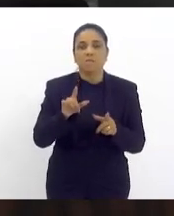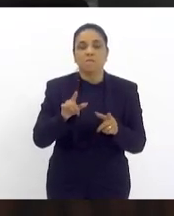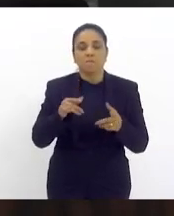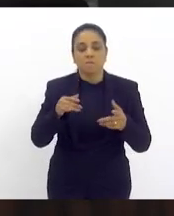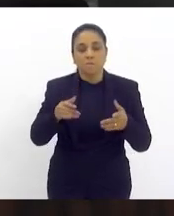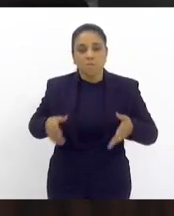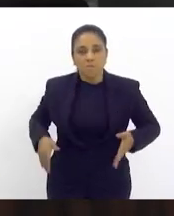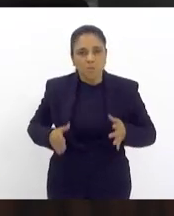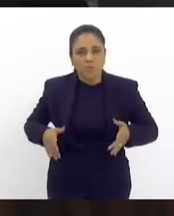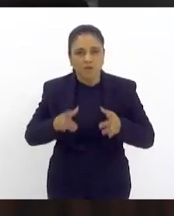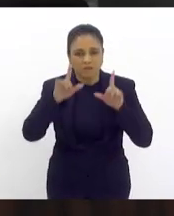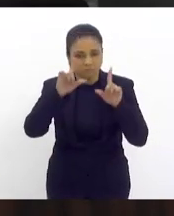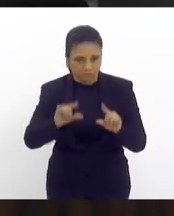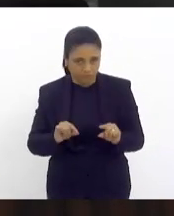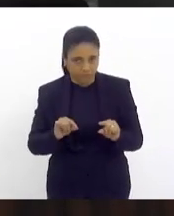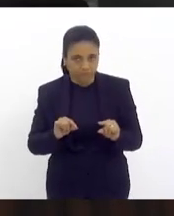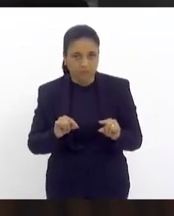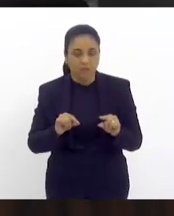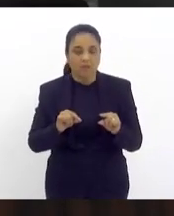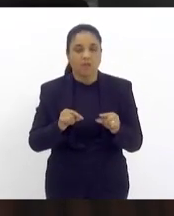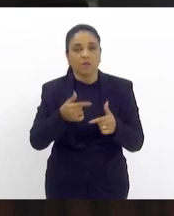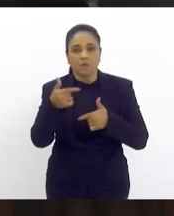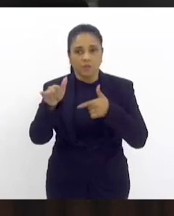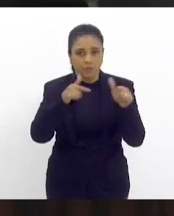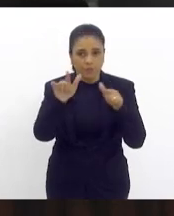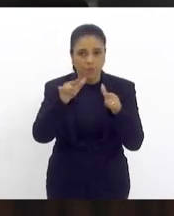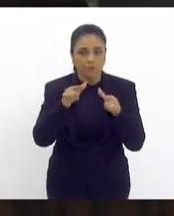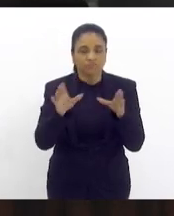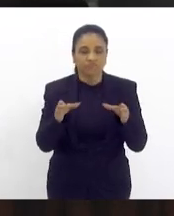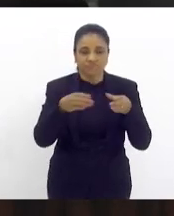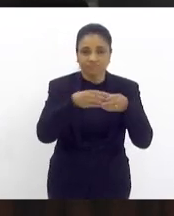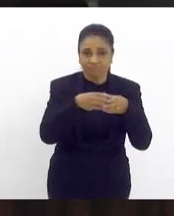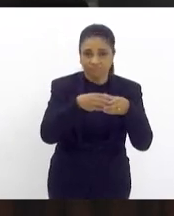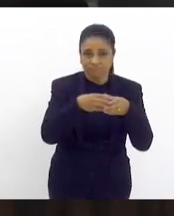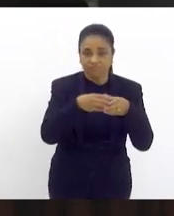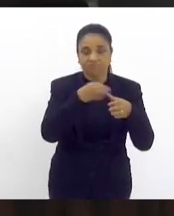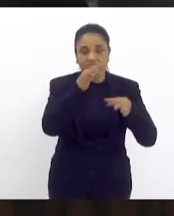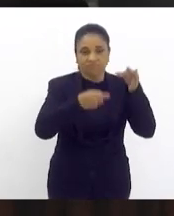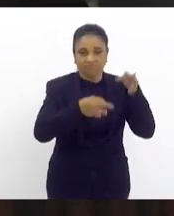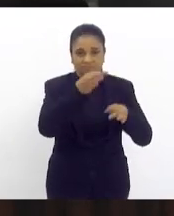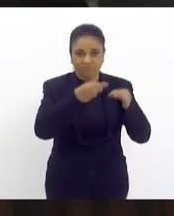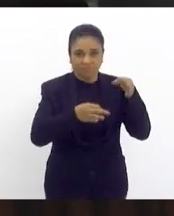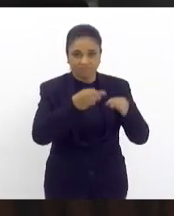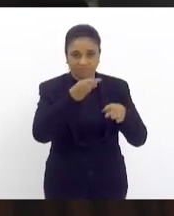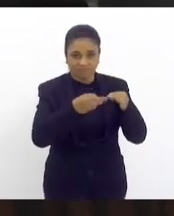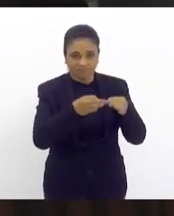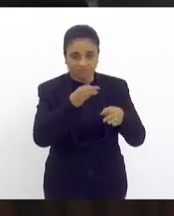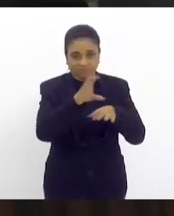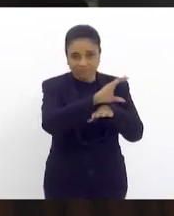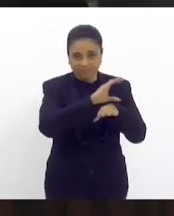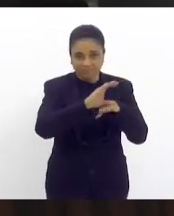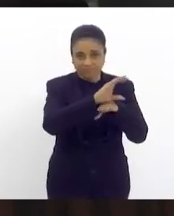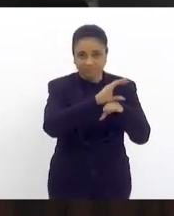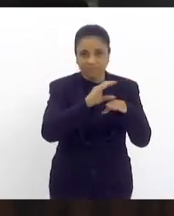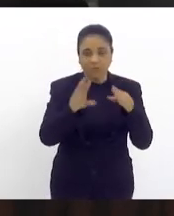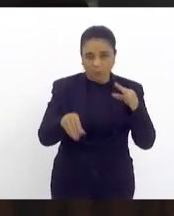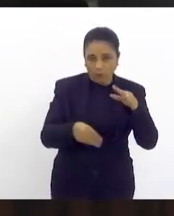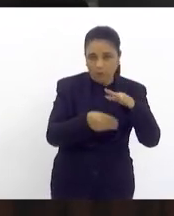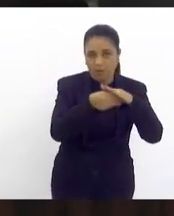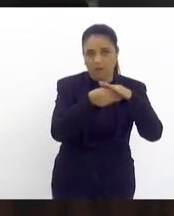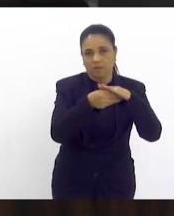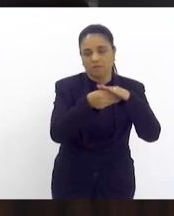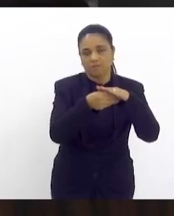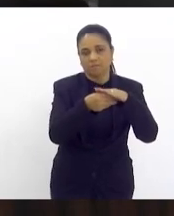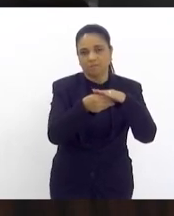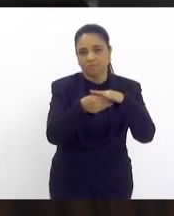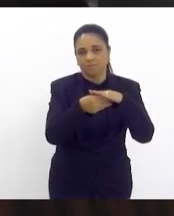e da outras providências para ser das comissões de constituição e justiça pela constitucionalidade com emendas